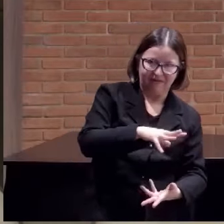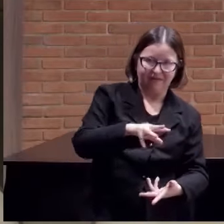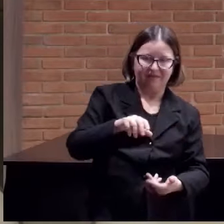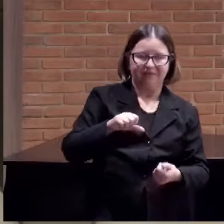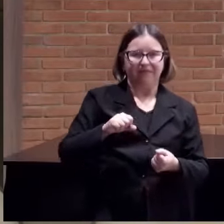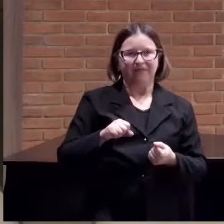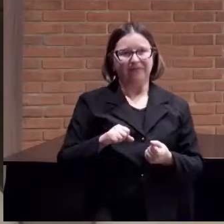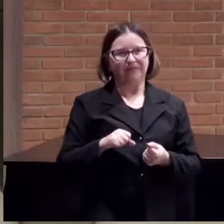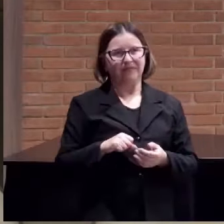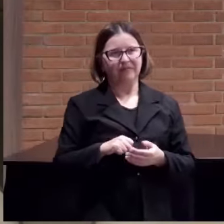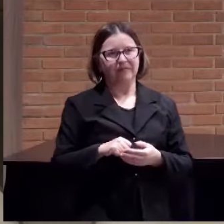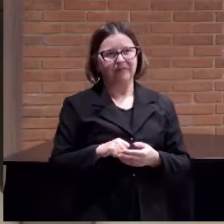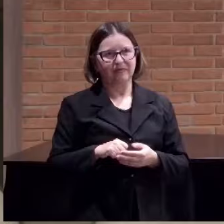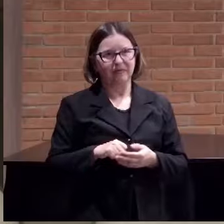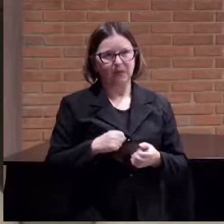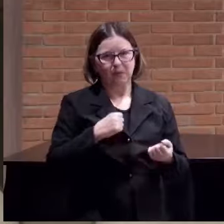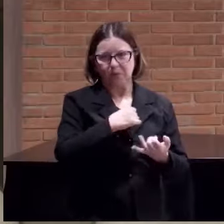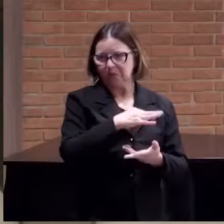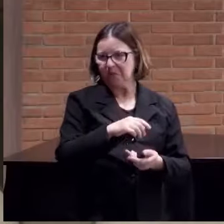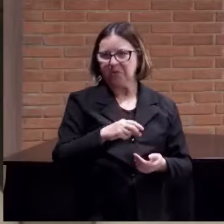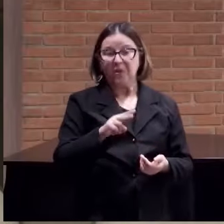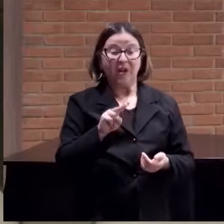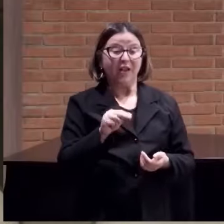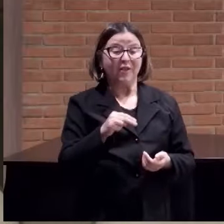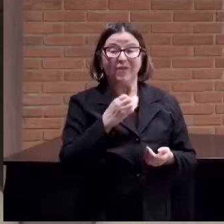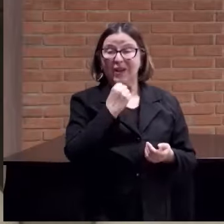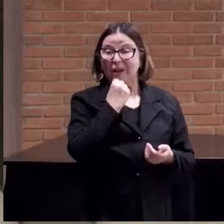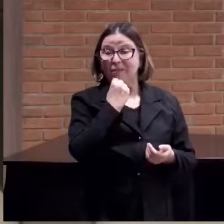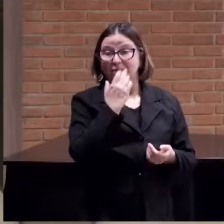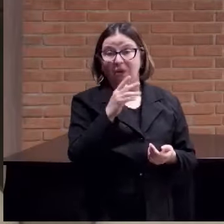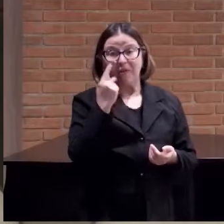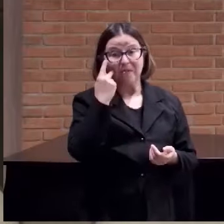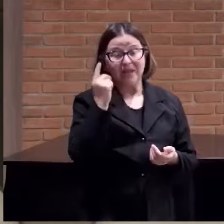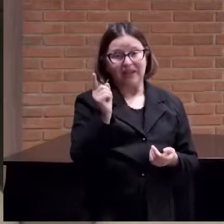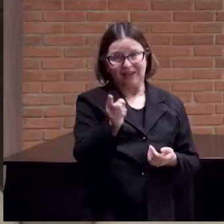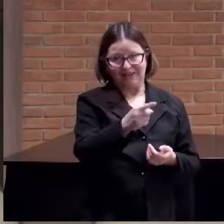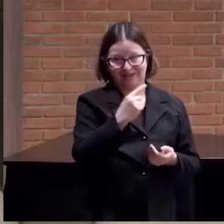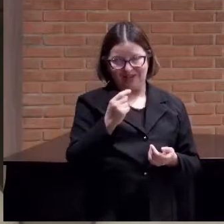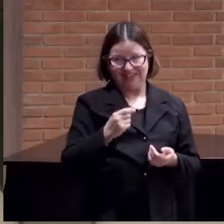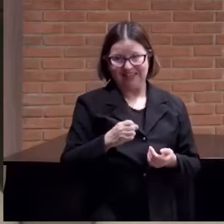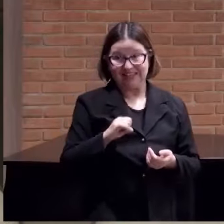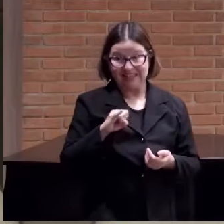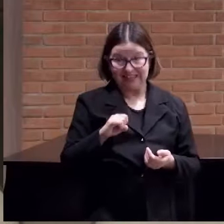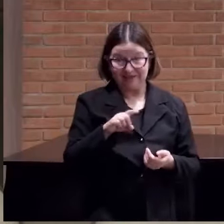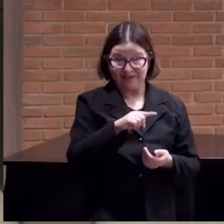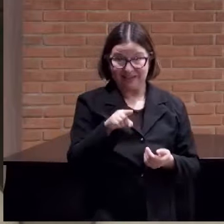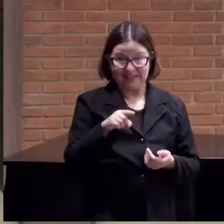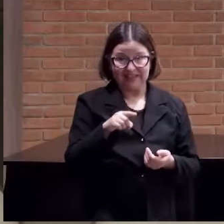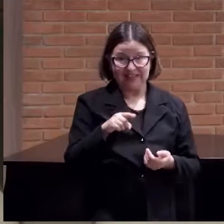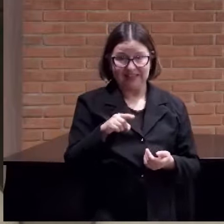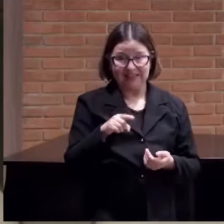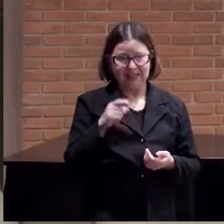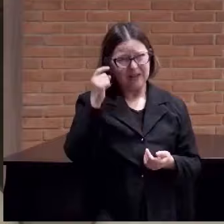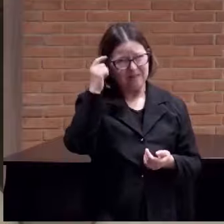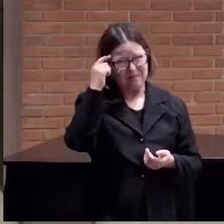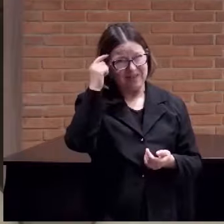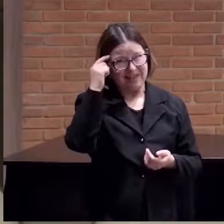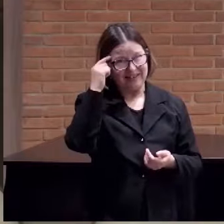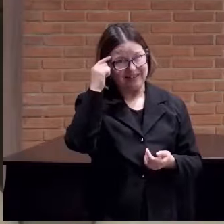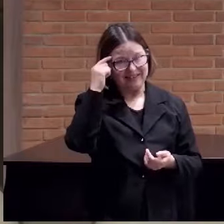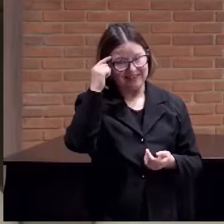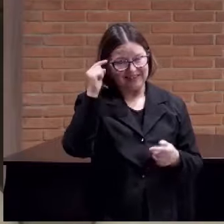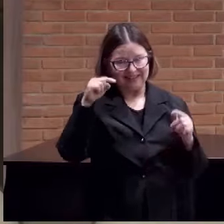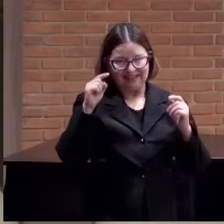O mundo nunca vai ficar bom para vocês. Se vocês vão pensar que vão ter um jardim do